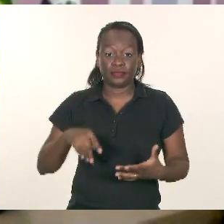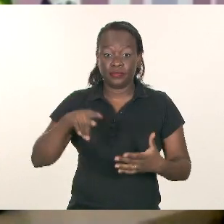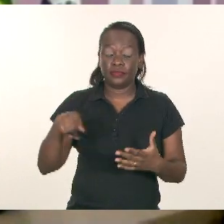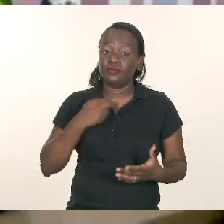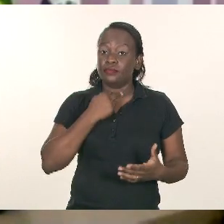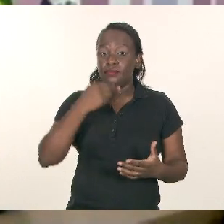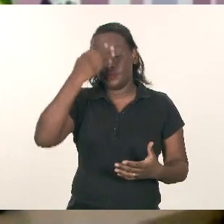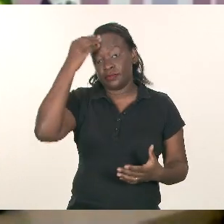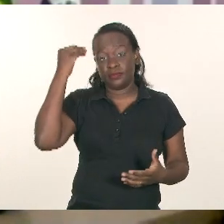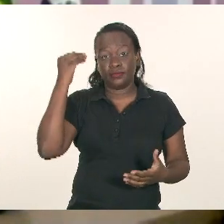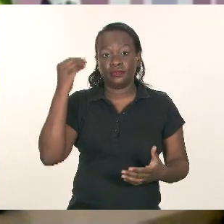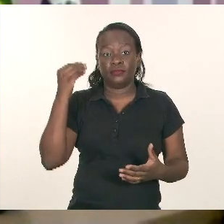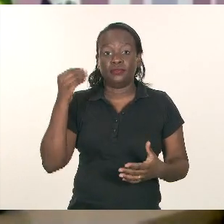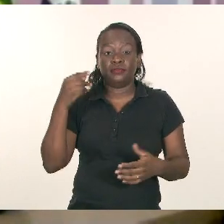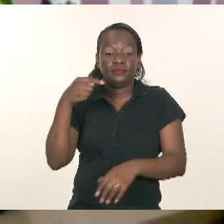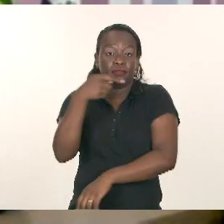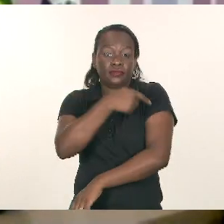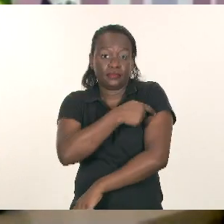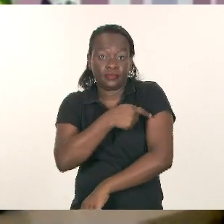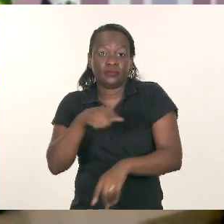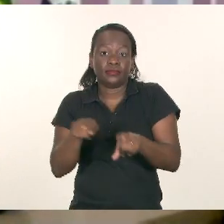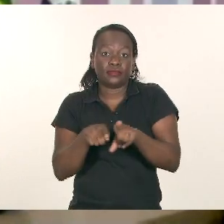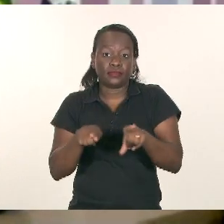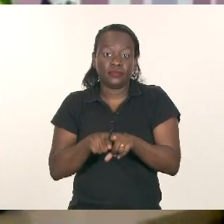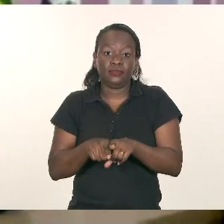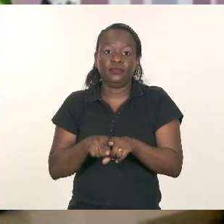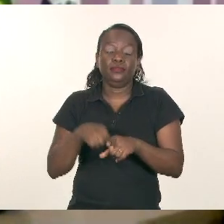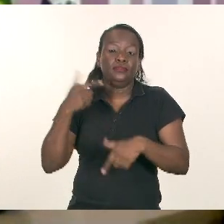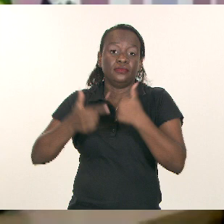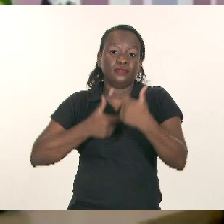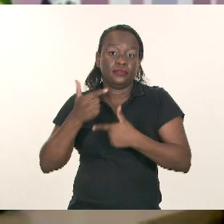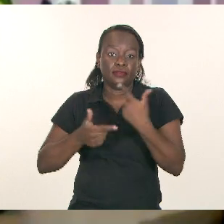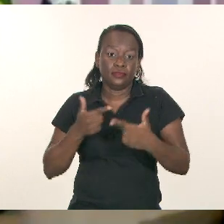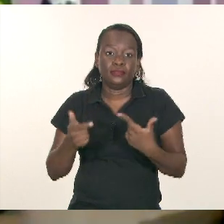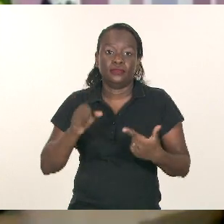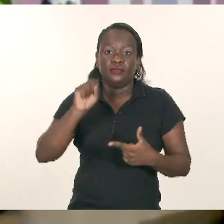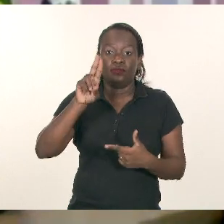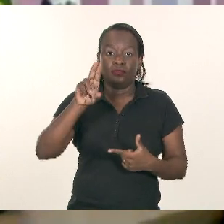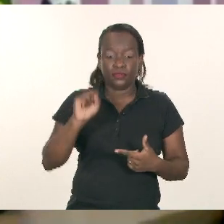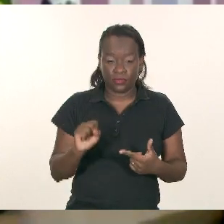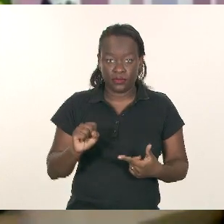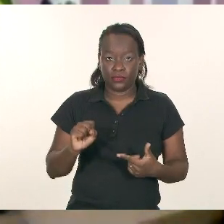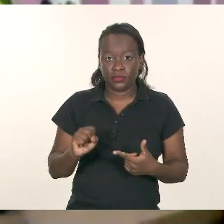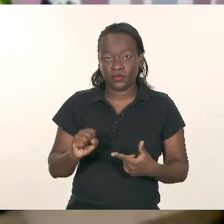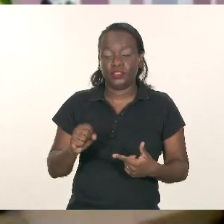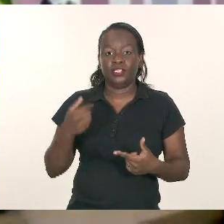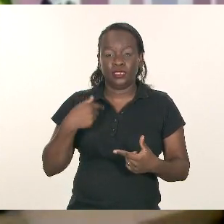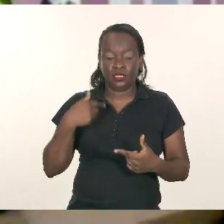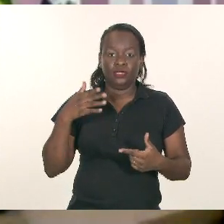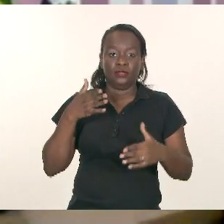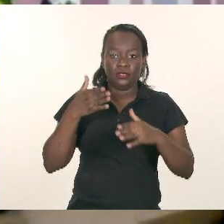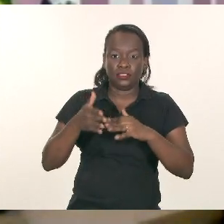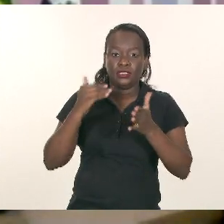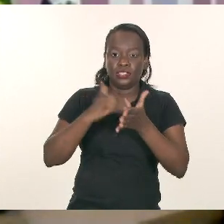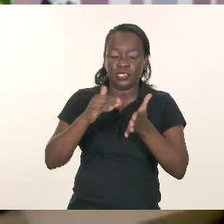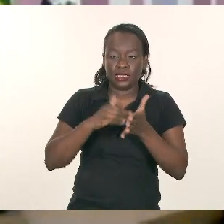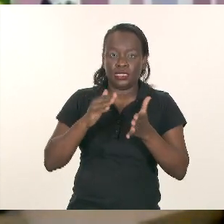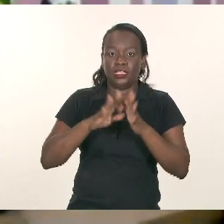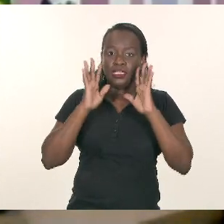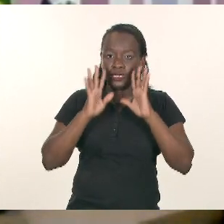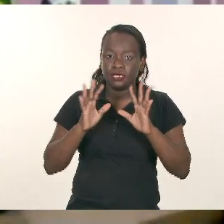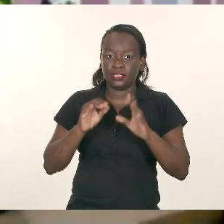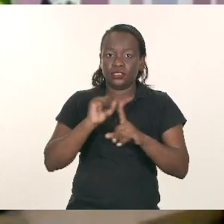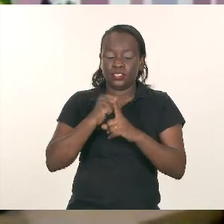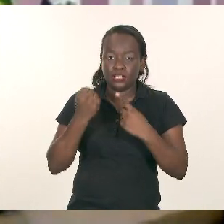pode esquecer da vacinação também dos trabalhadores do SUS. Eu estive à frente da Secretaria de Assistência